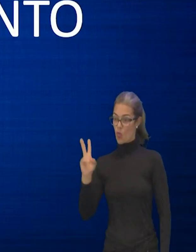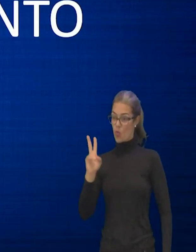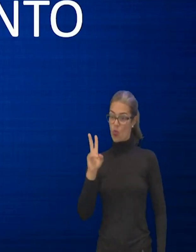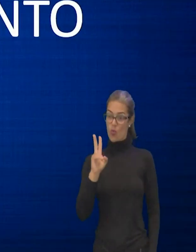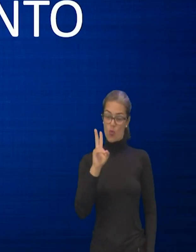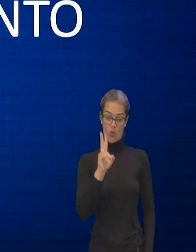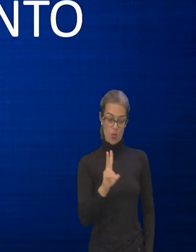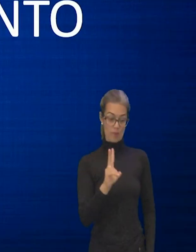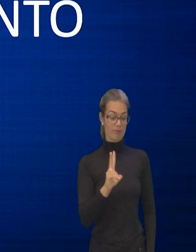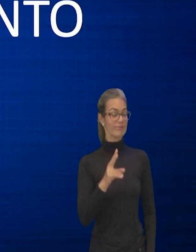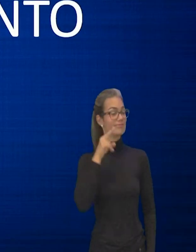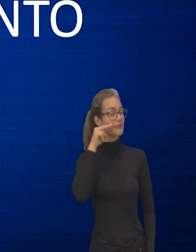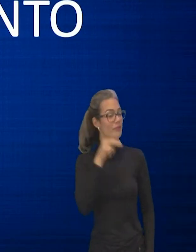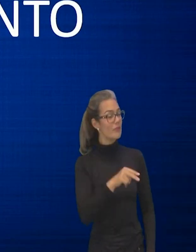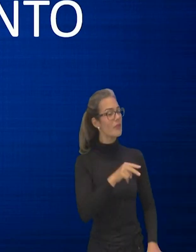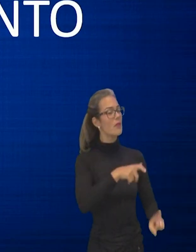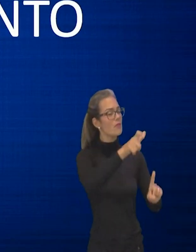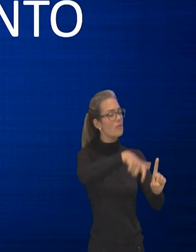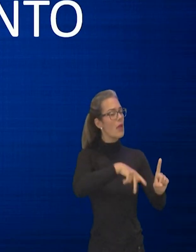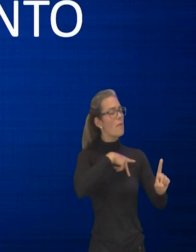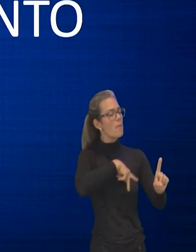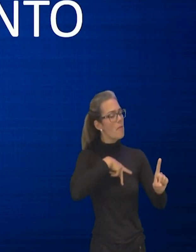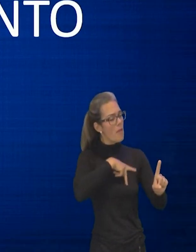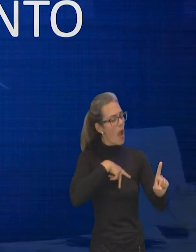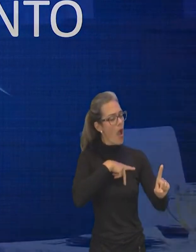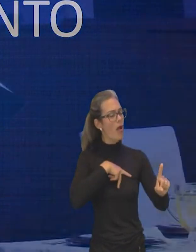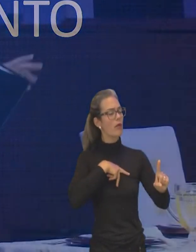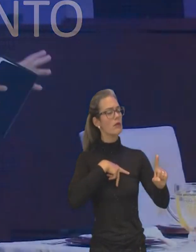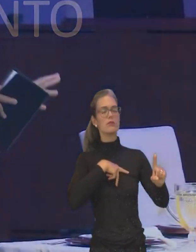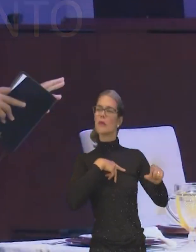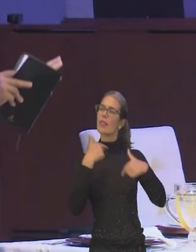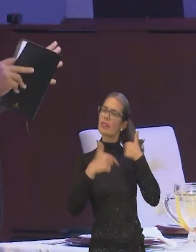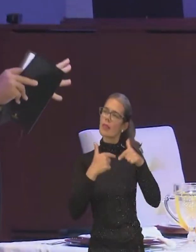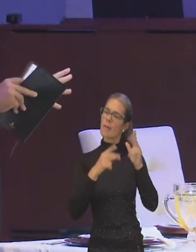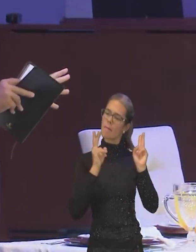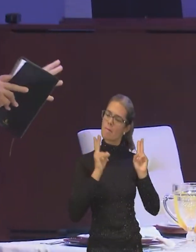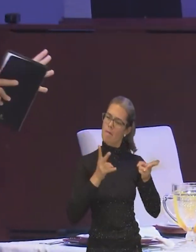uma profissão, sabiam que eles tinham a mesma profissão, e